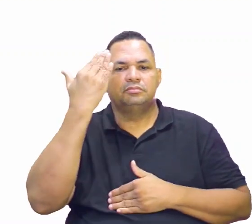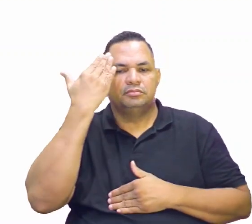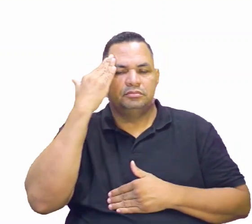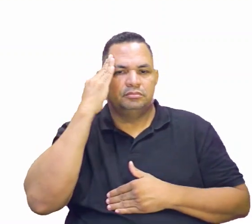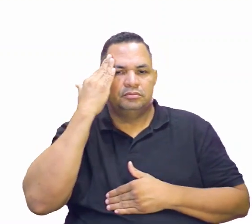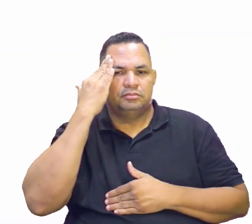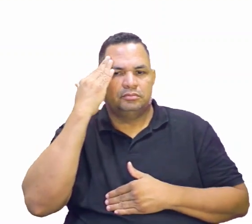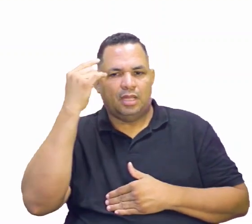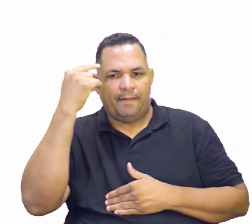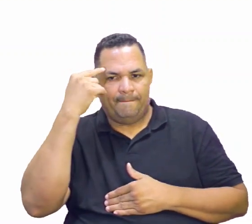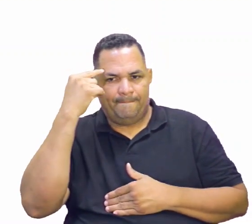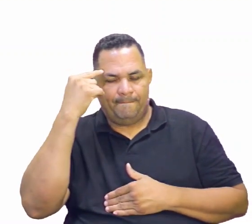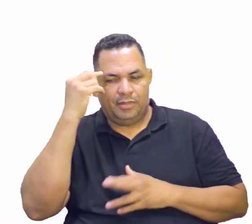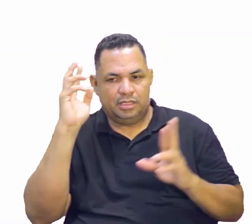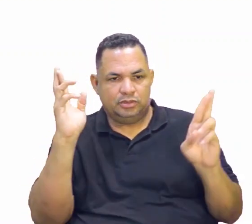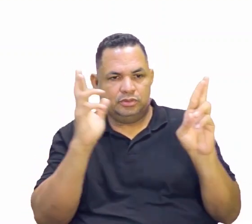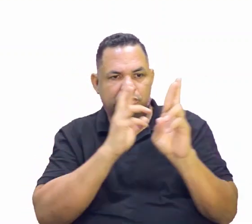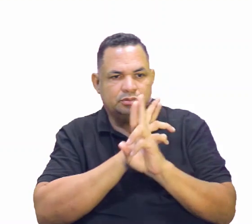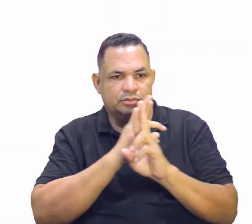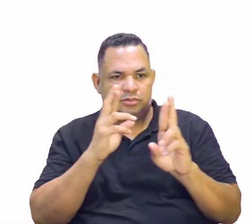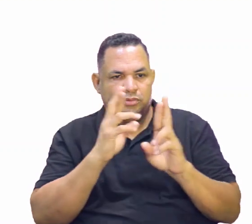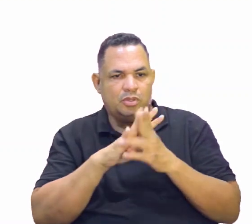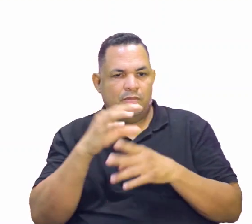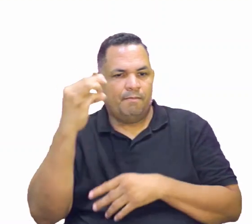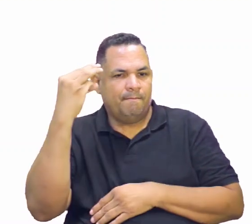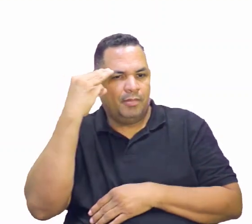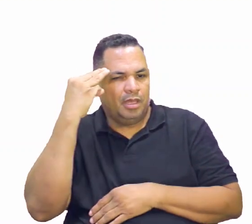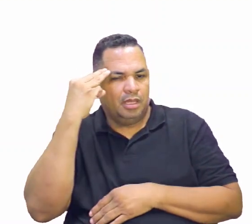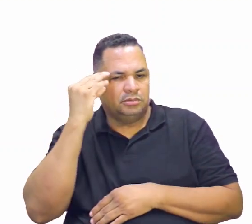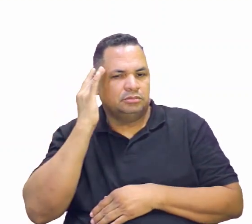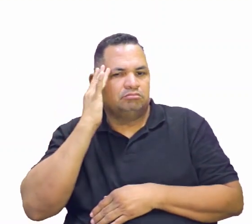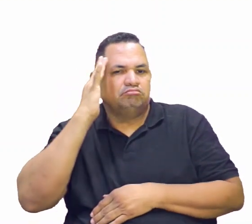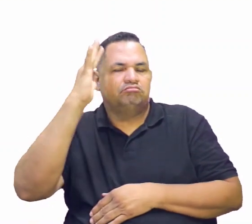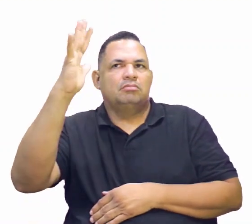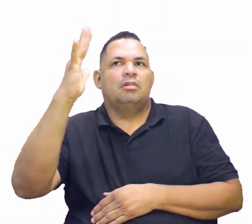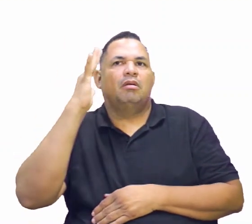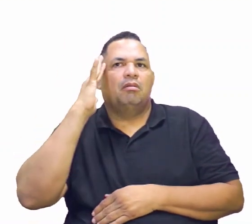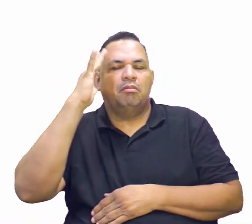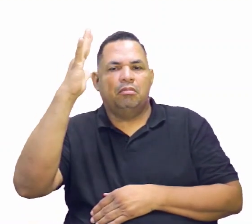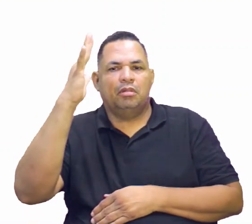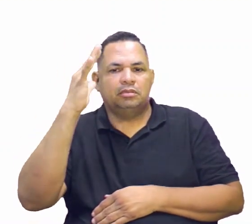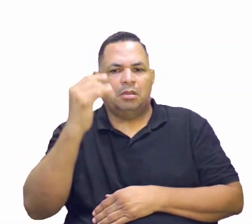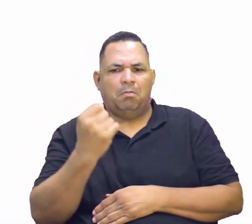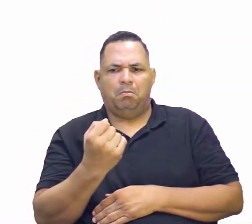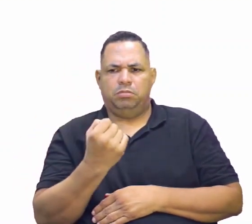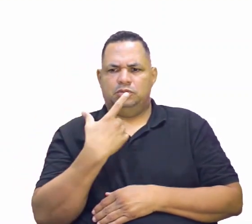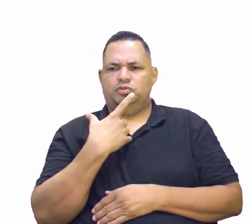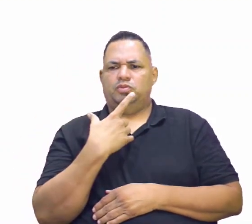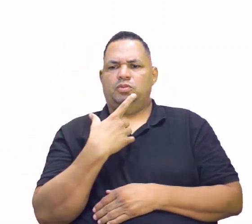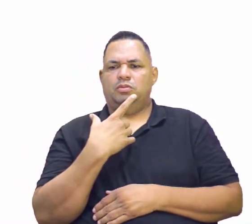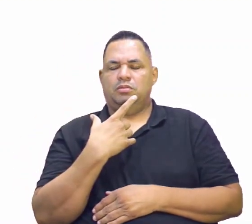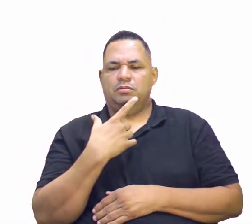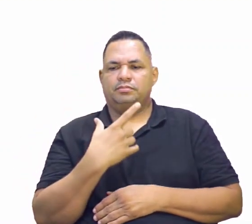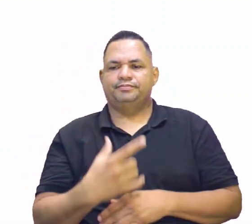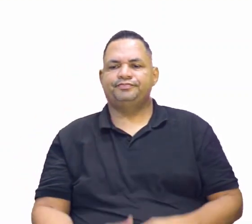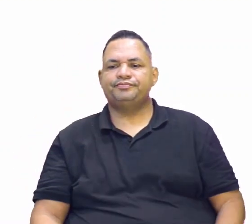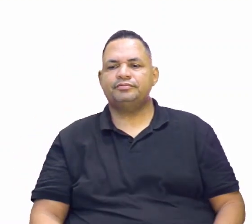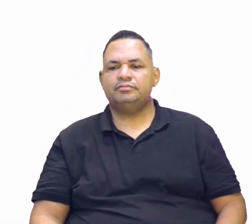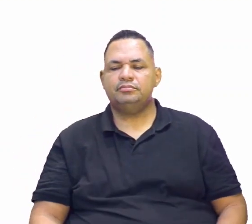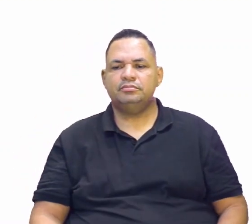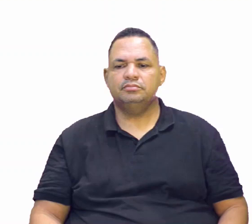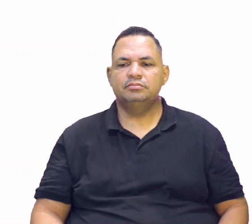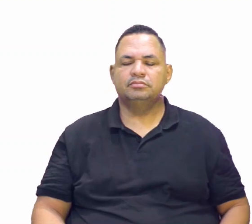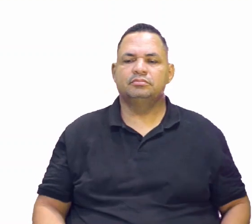compreensão racional e relaciona-se com a mente, com o imaginário e com